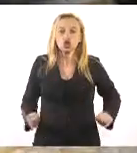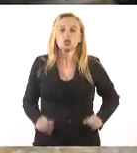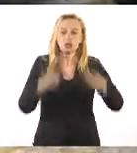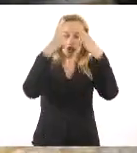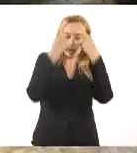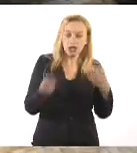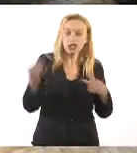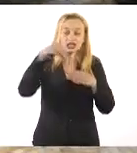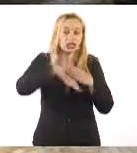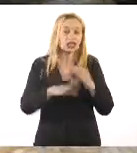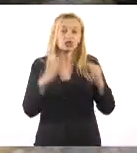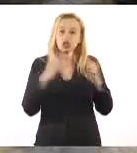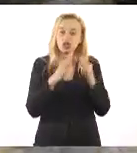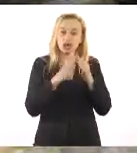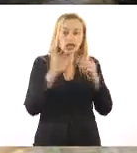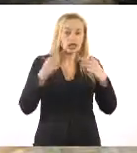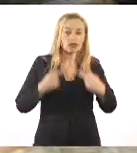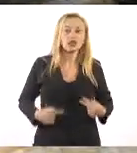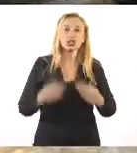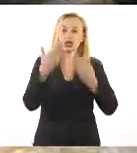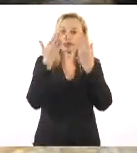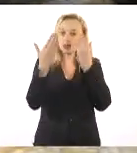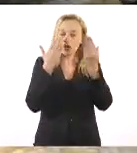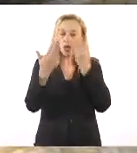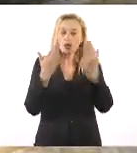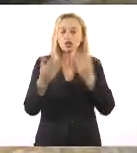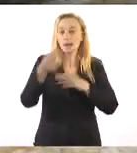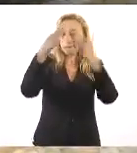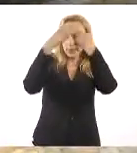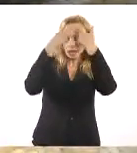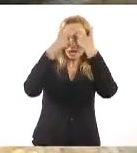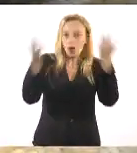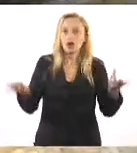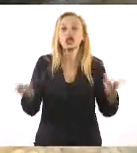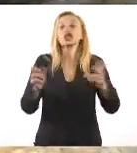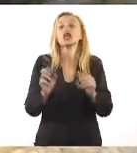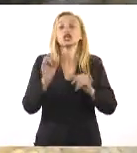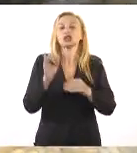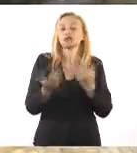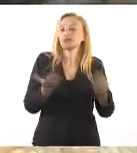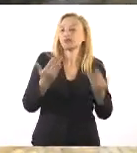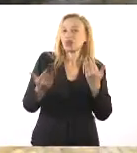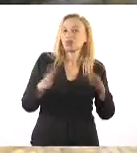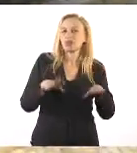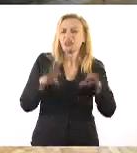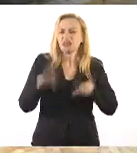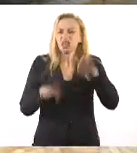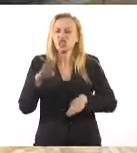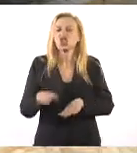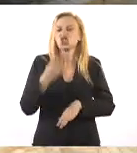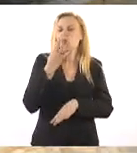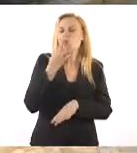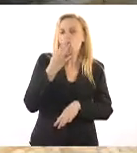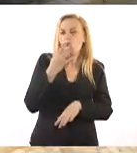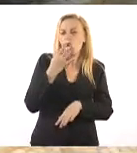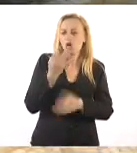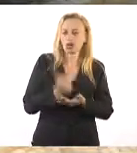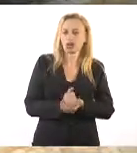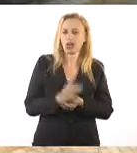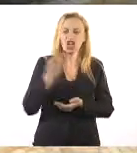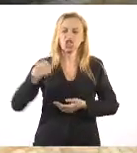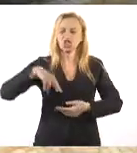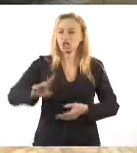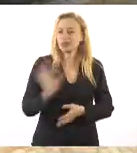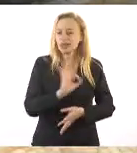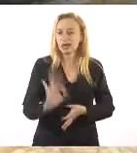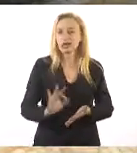violência tanto física como psicológica, mental. E isso independe de cor, de raça, de religião. E